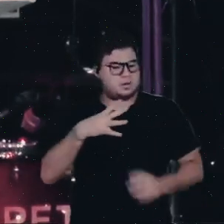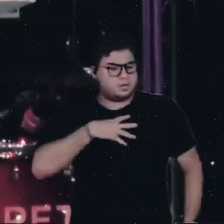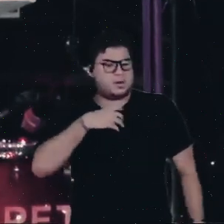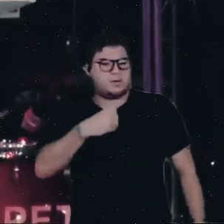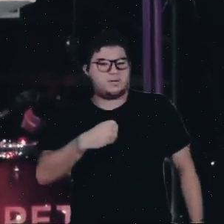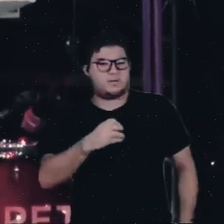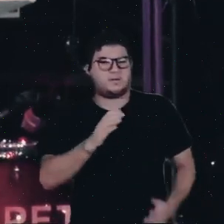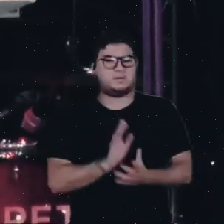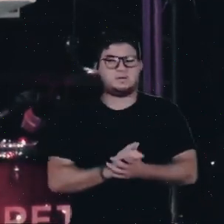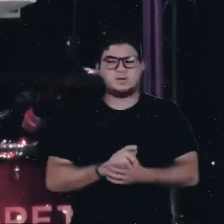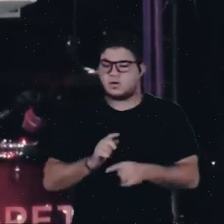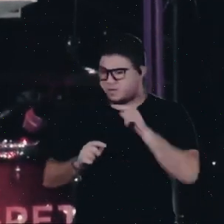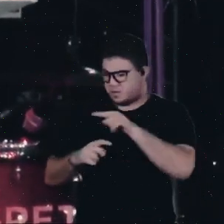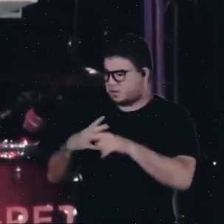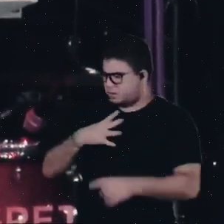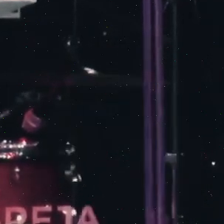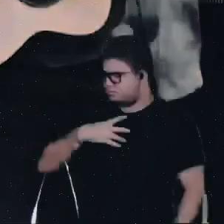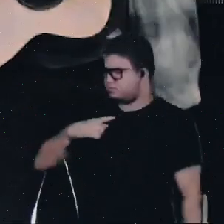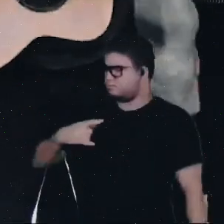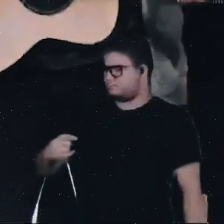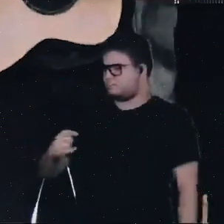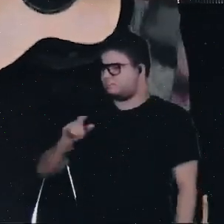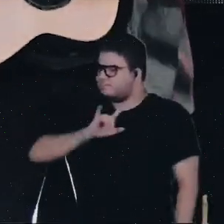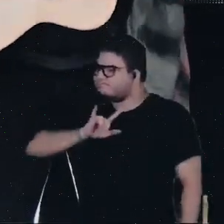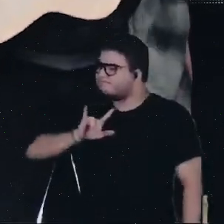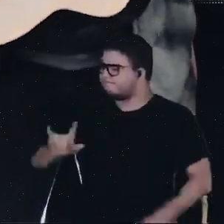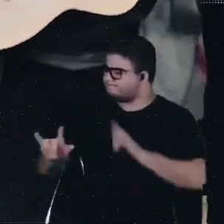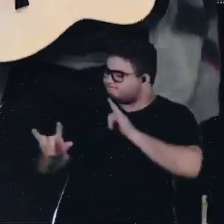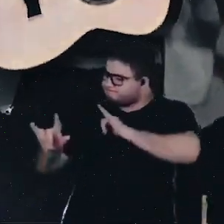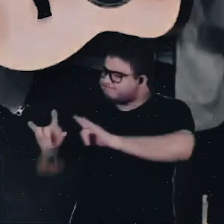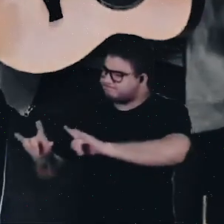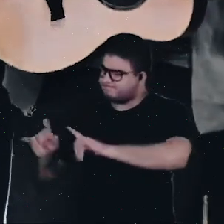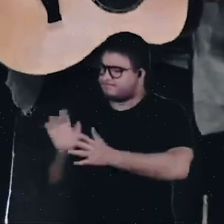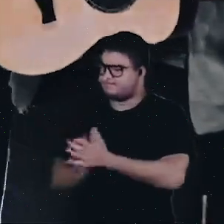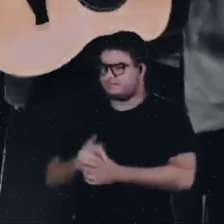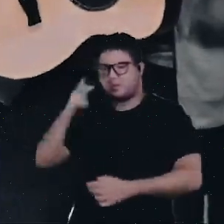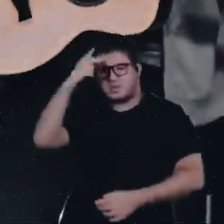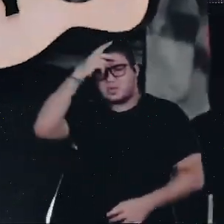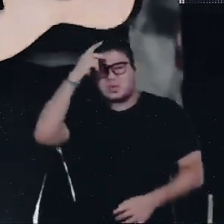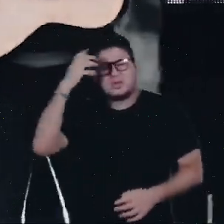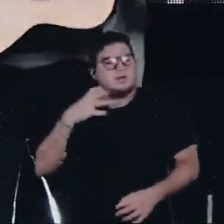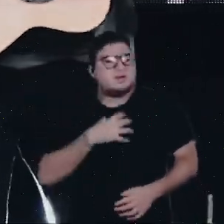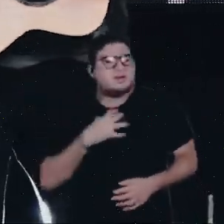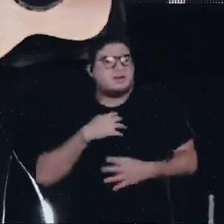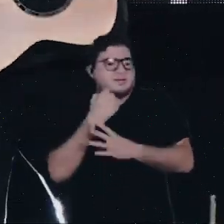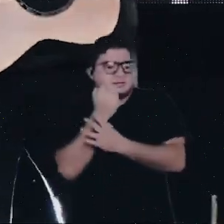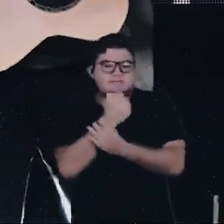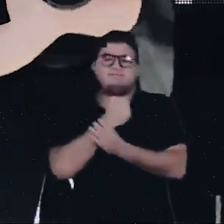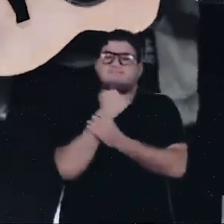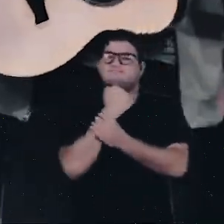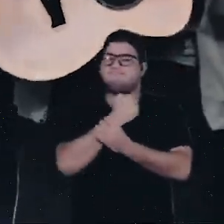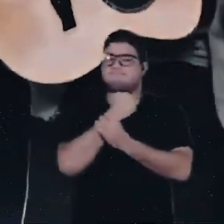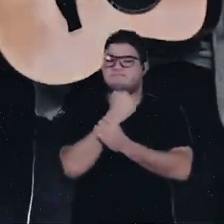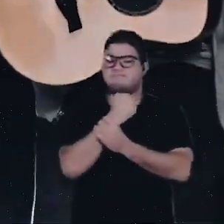filha que é amado, amada pelo seu pai. Essa pessoa se sente segura.